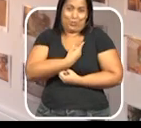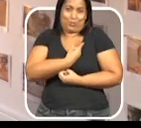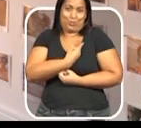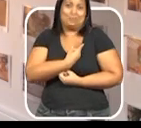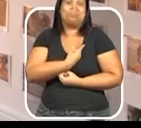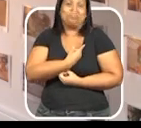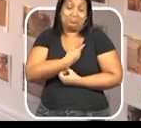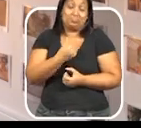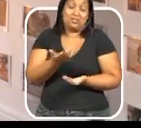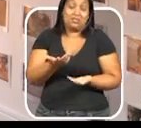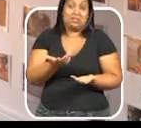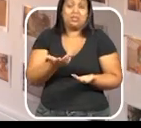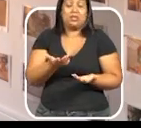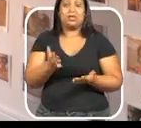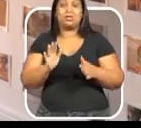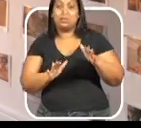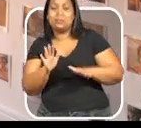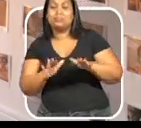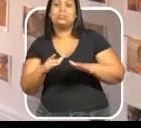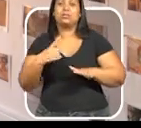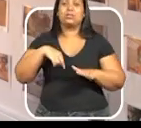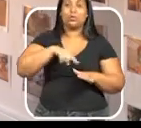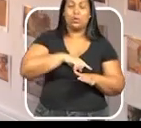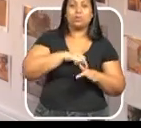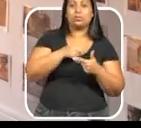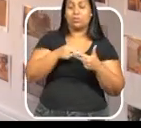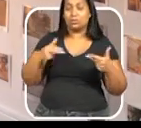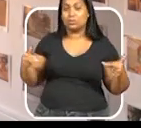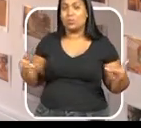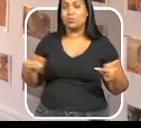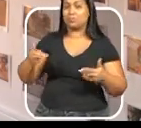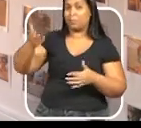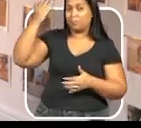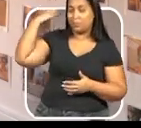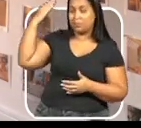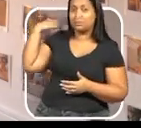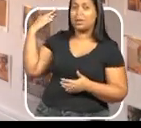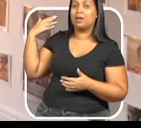é automático que a gente reproduza determinados comportamentos,